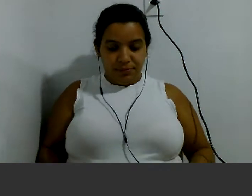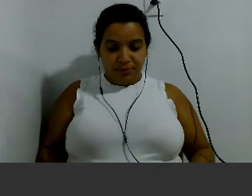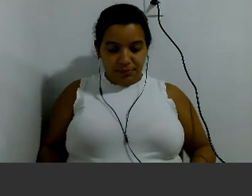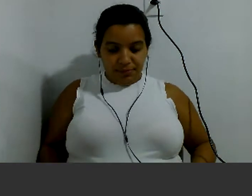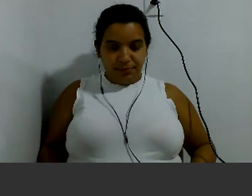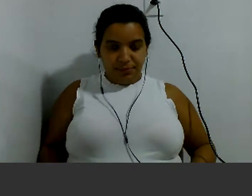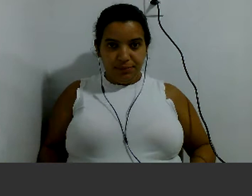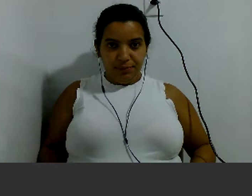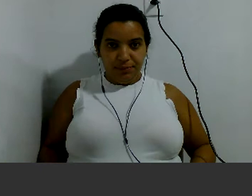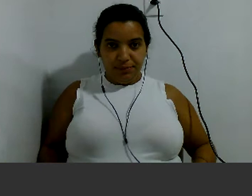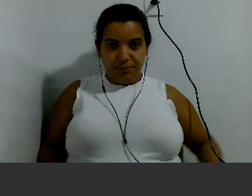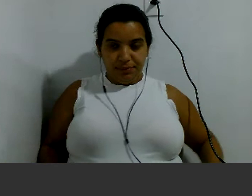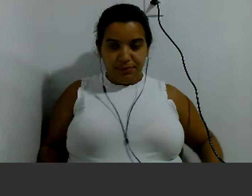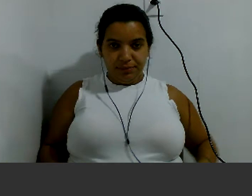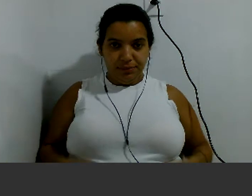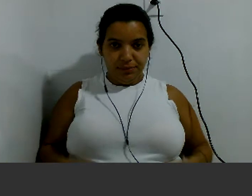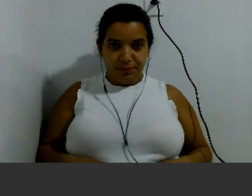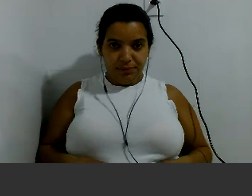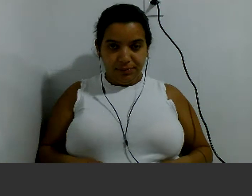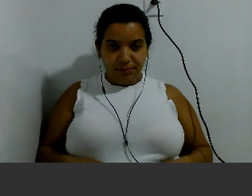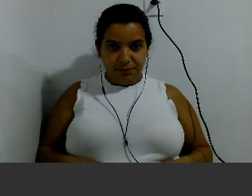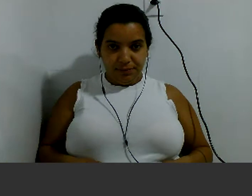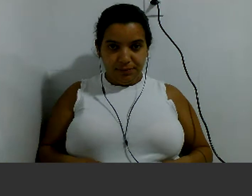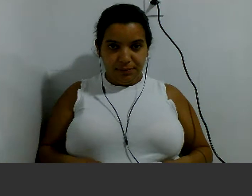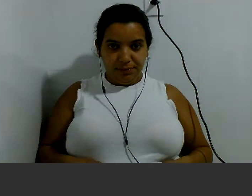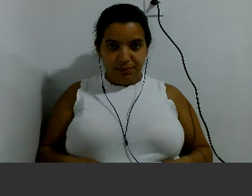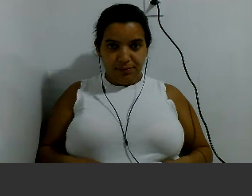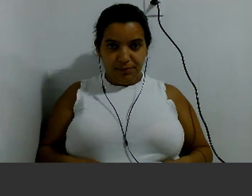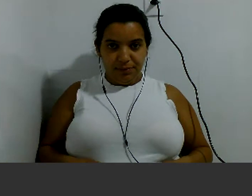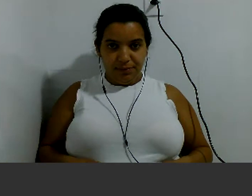Eu conectei na outra internet, um minutinho.